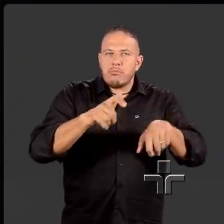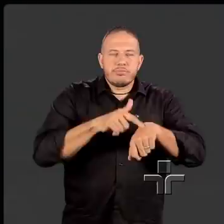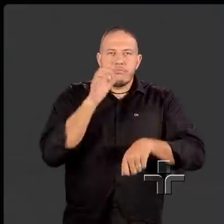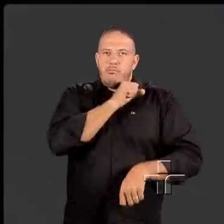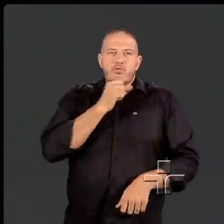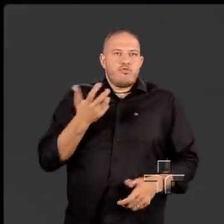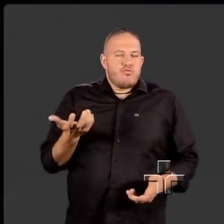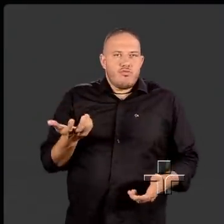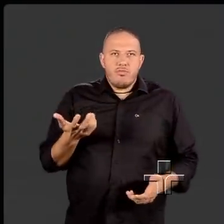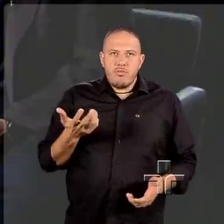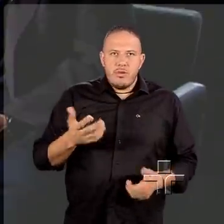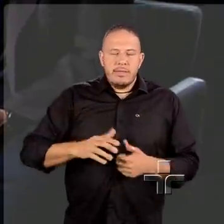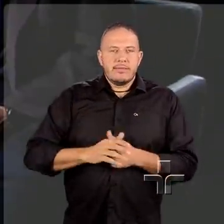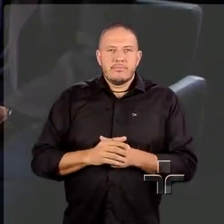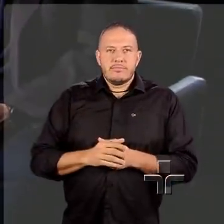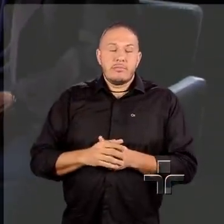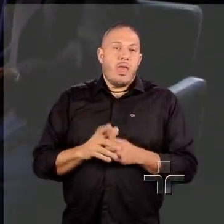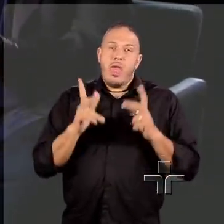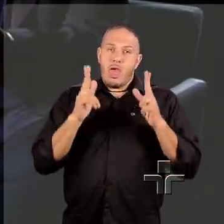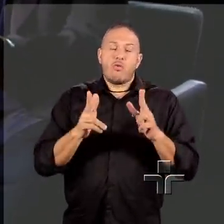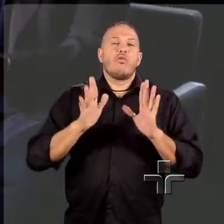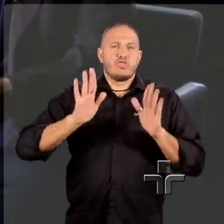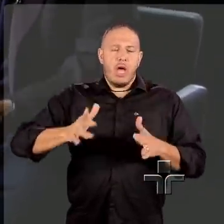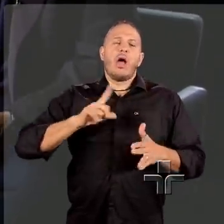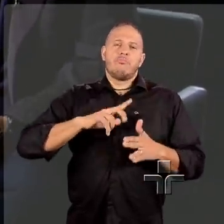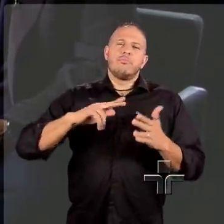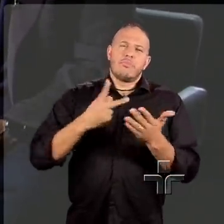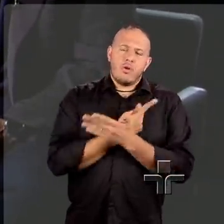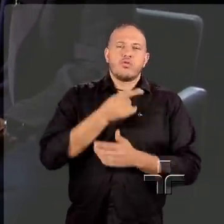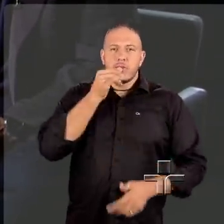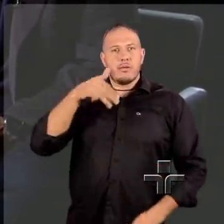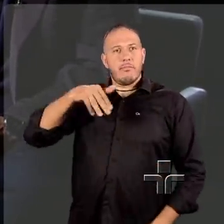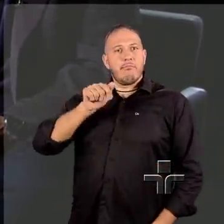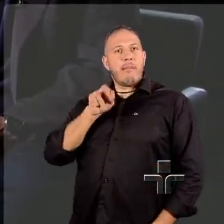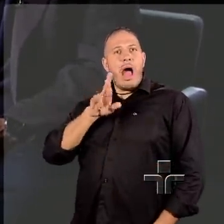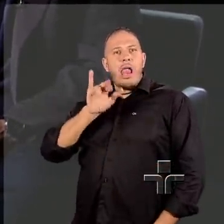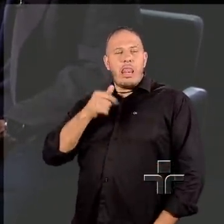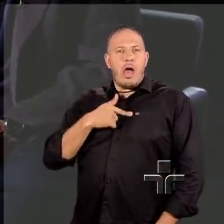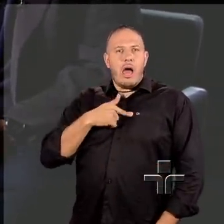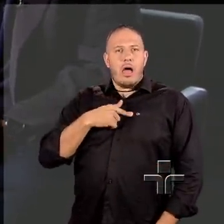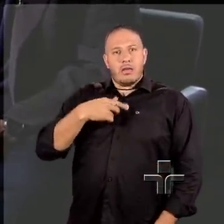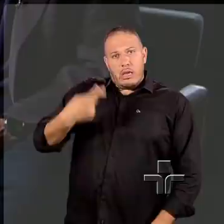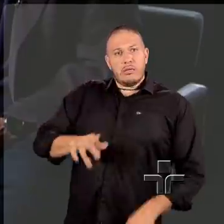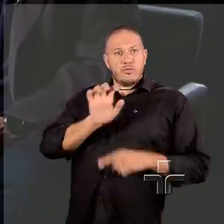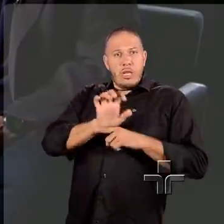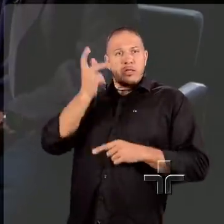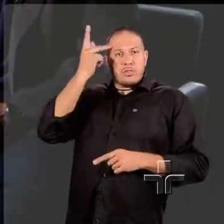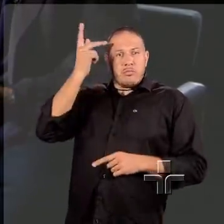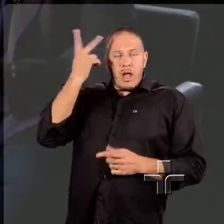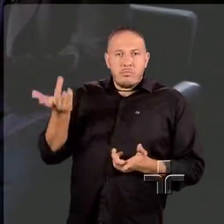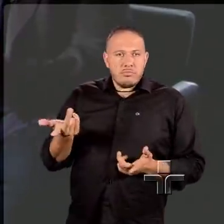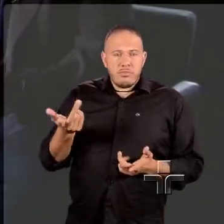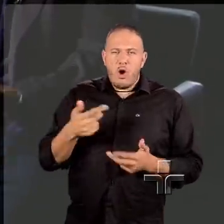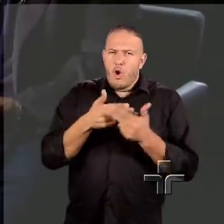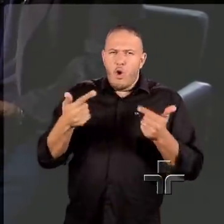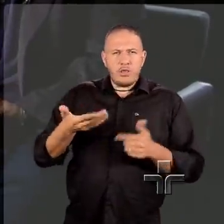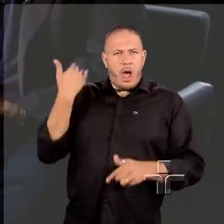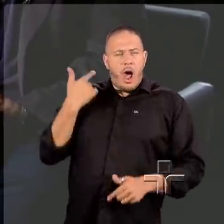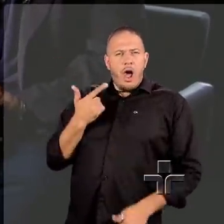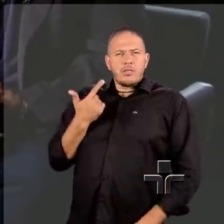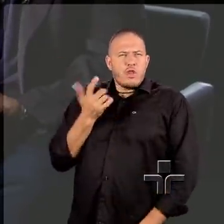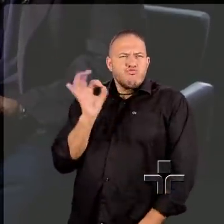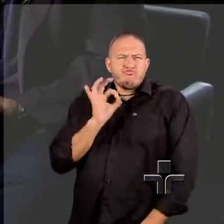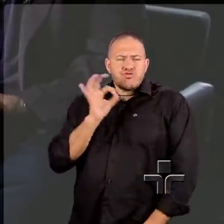sem precedentes. Assim como já tivemos também malária autóctone no estado de São Paulo, coisa que não existia